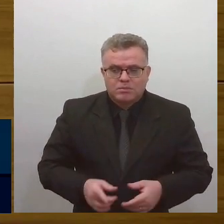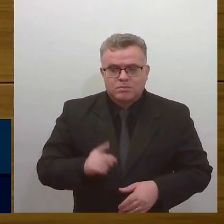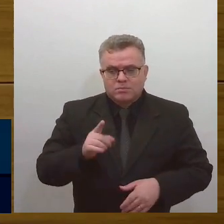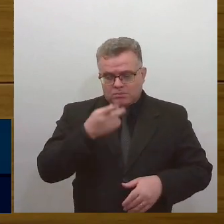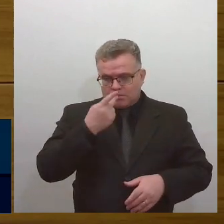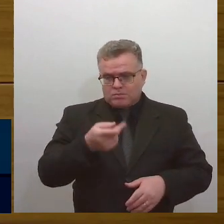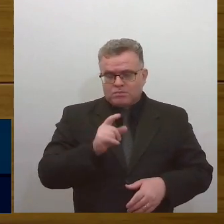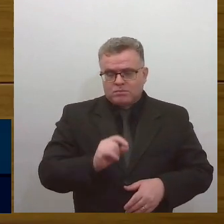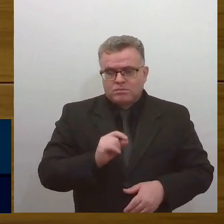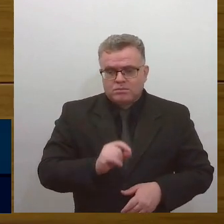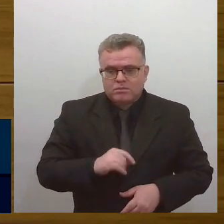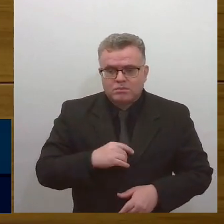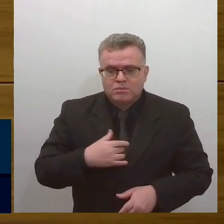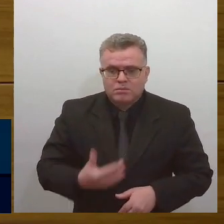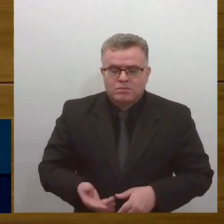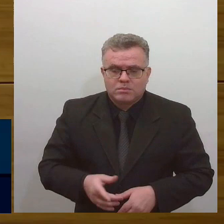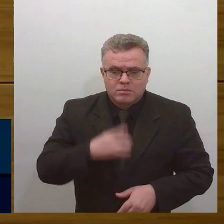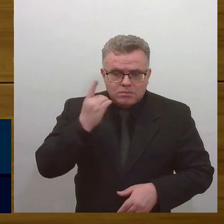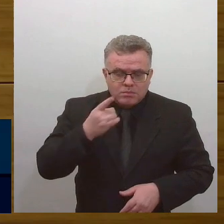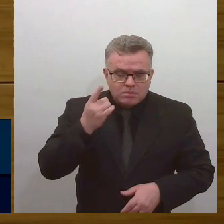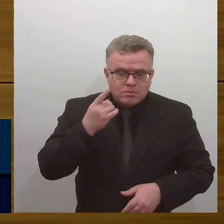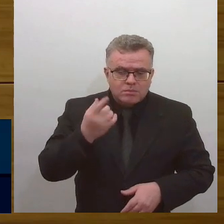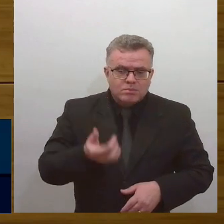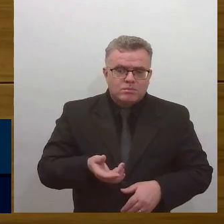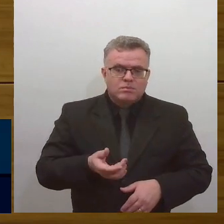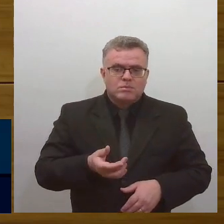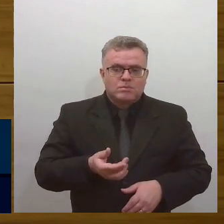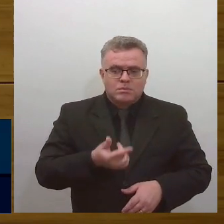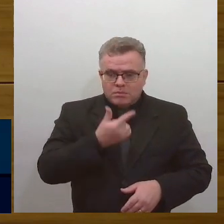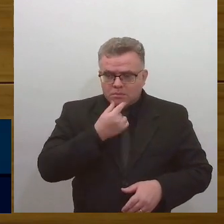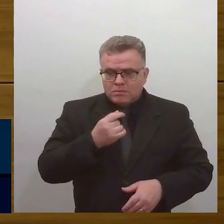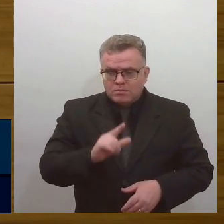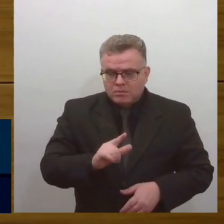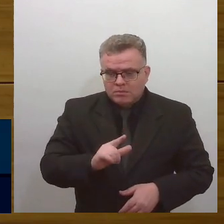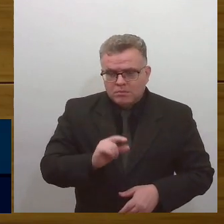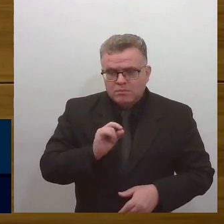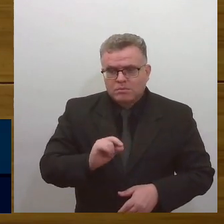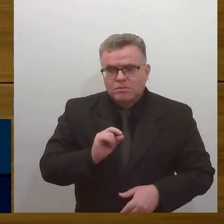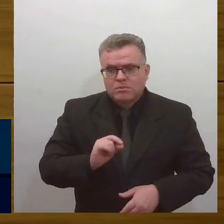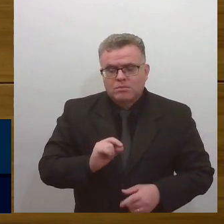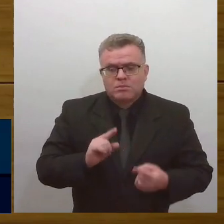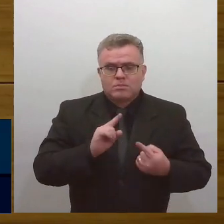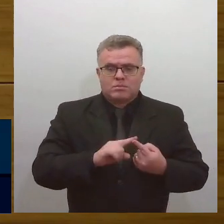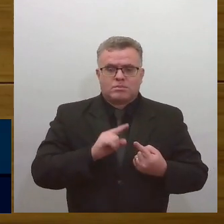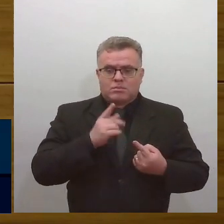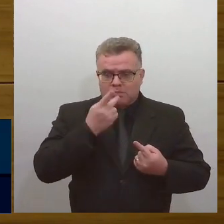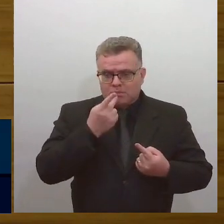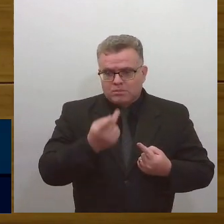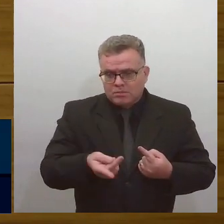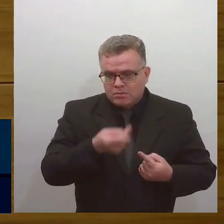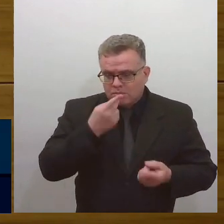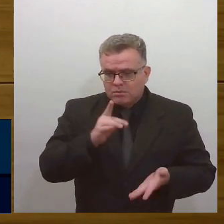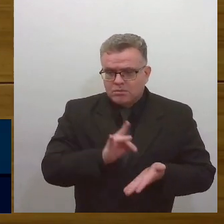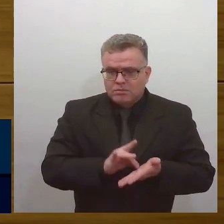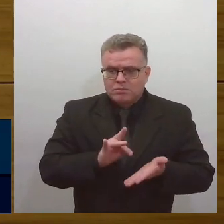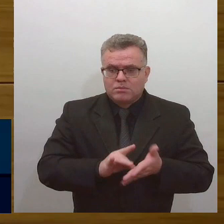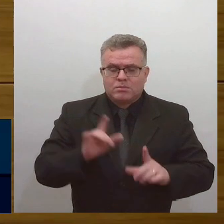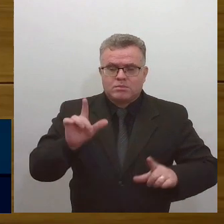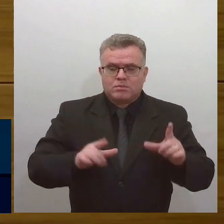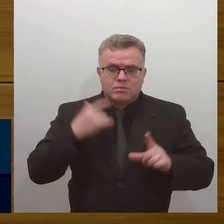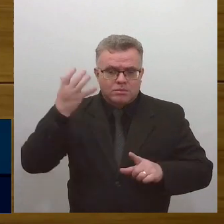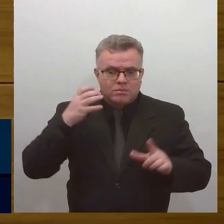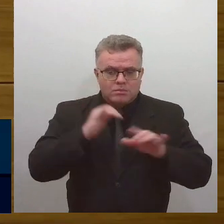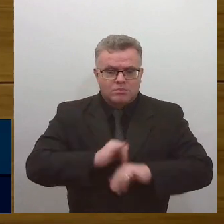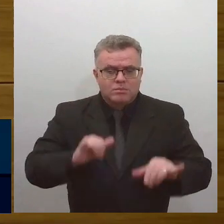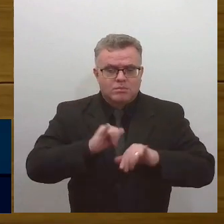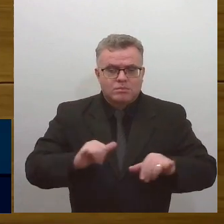deputado Luciano falou é que assim uma coisa é o que se fala na televisão se fala na rádio se fala na rede social se fala